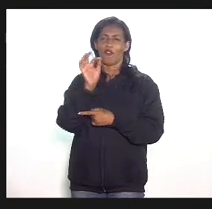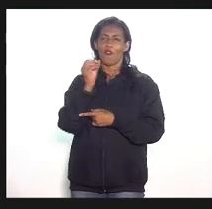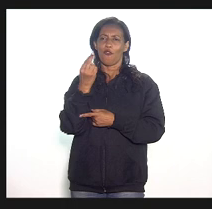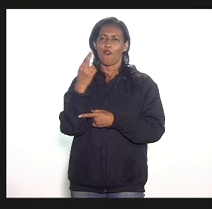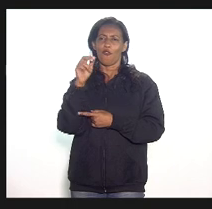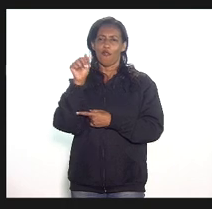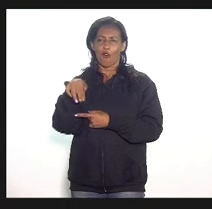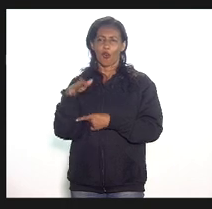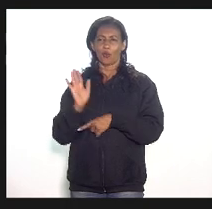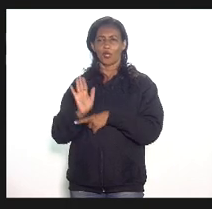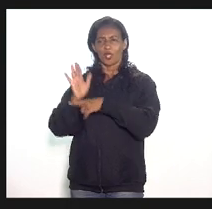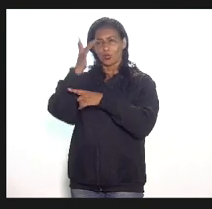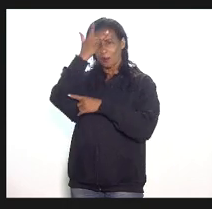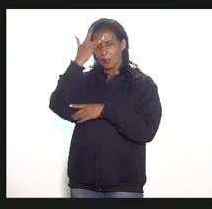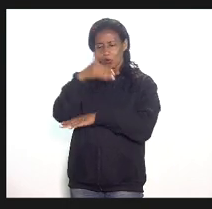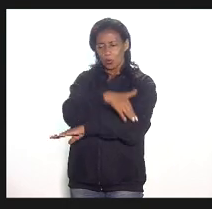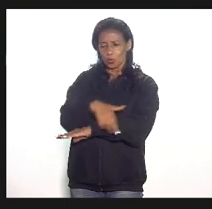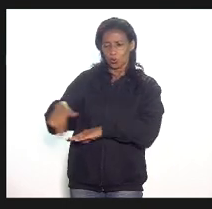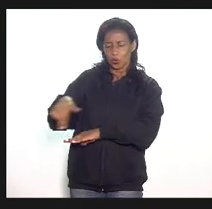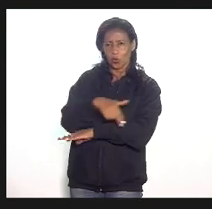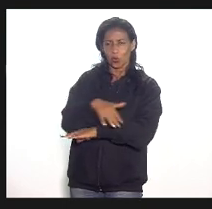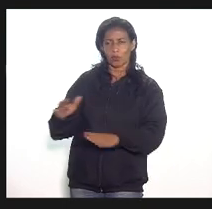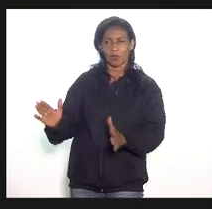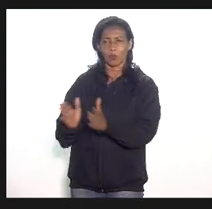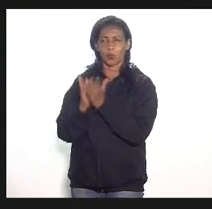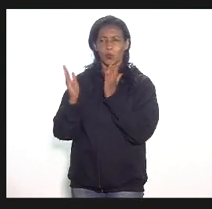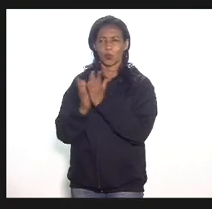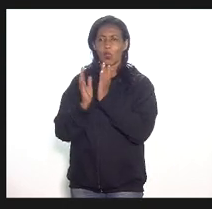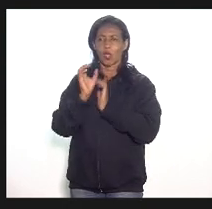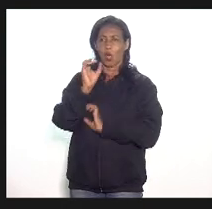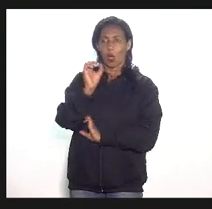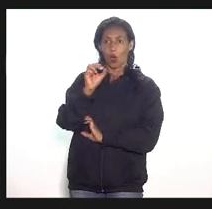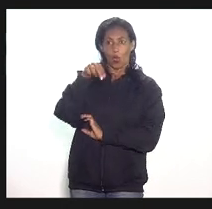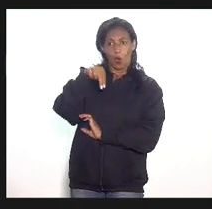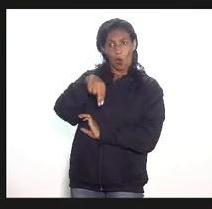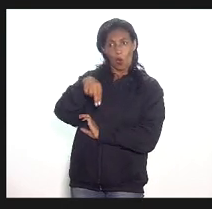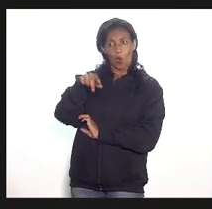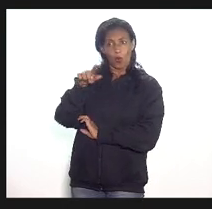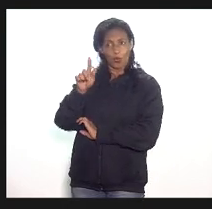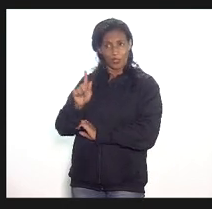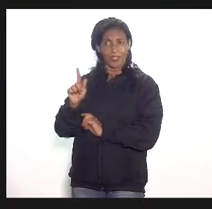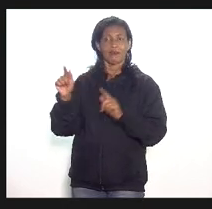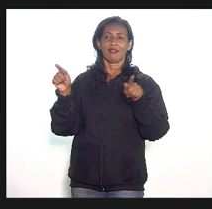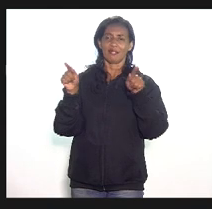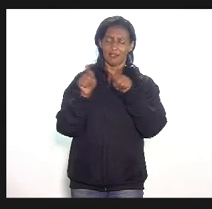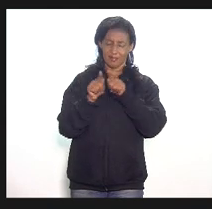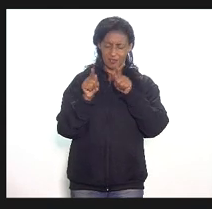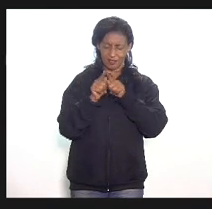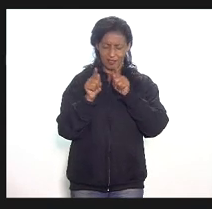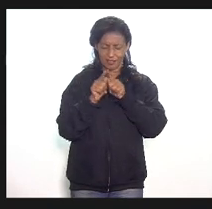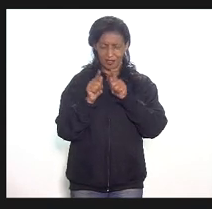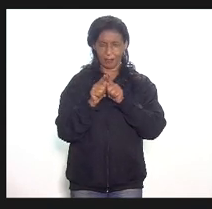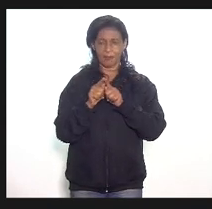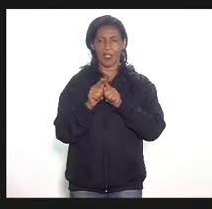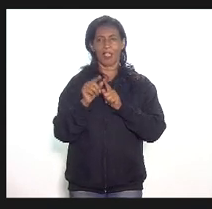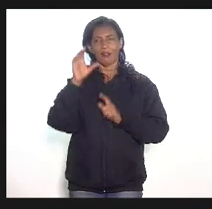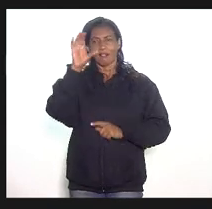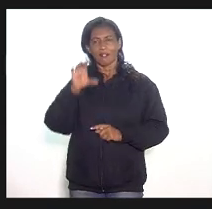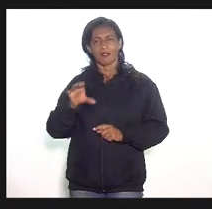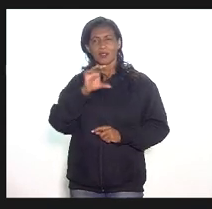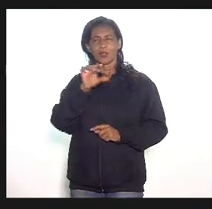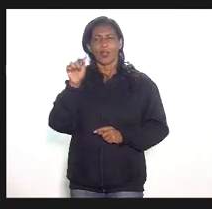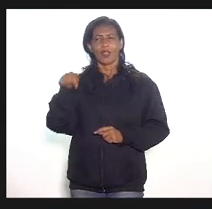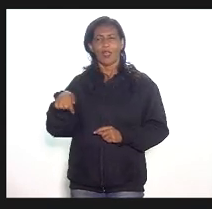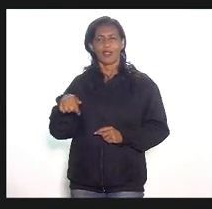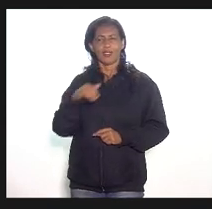de rua, as ONGs que nós tivemos presentes, a pastora da caridade da arquitiocese aqui do Estado do Rio de Janeiro, a